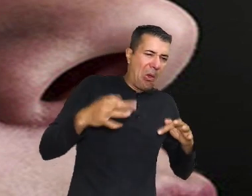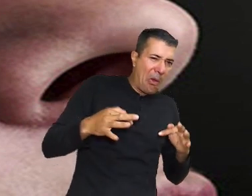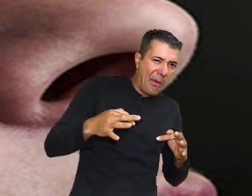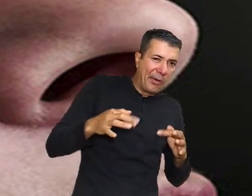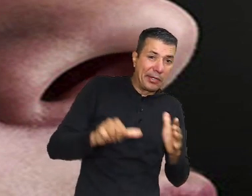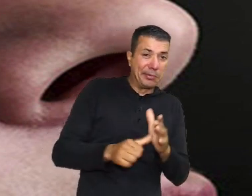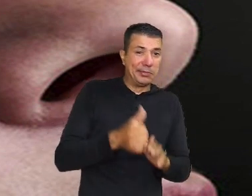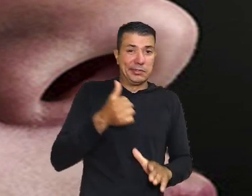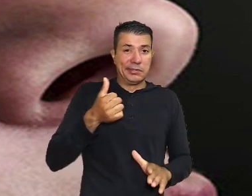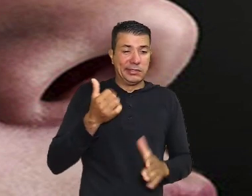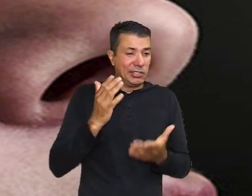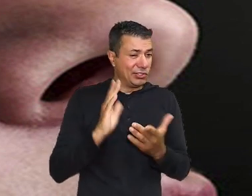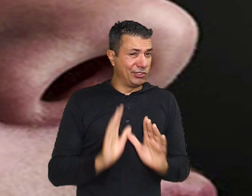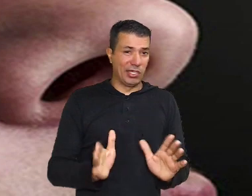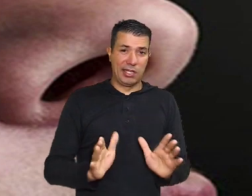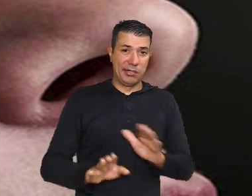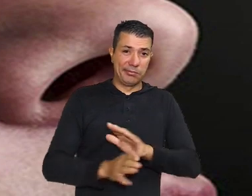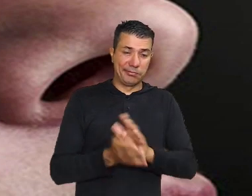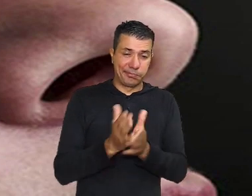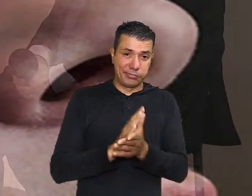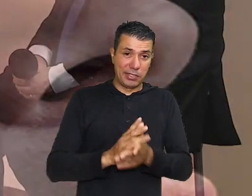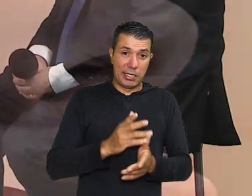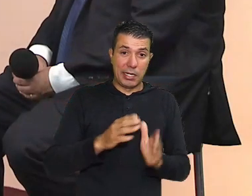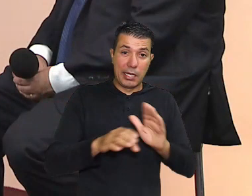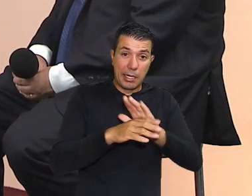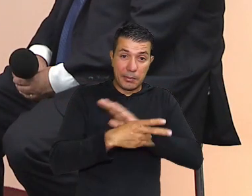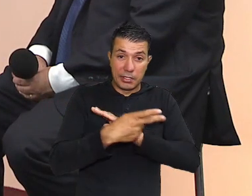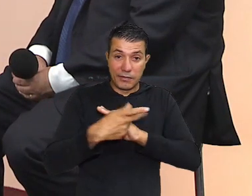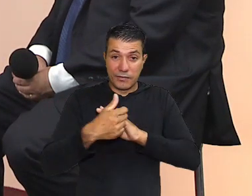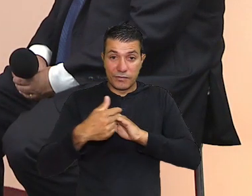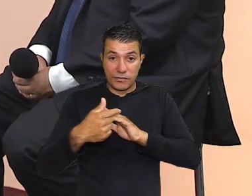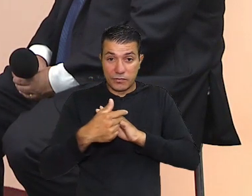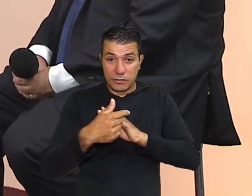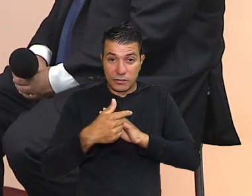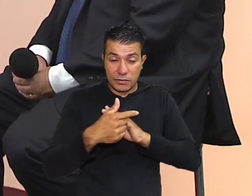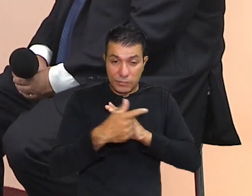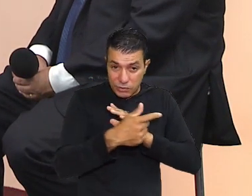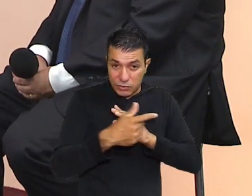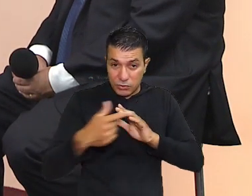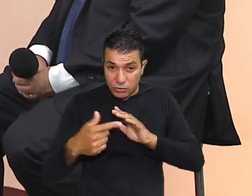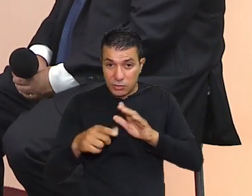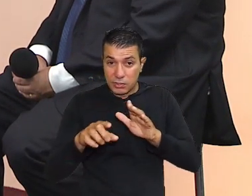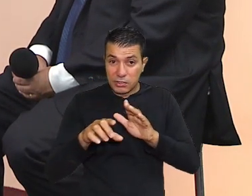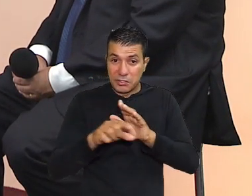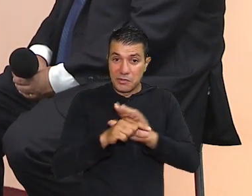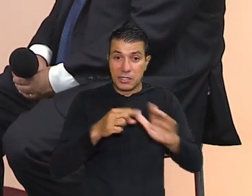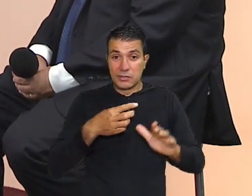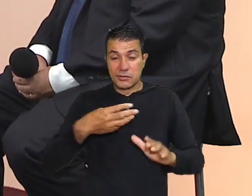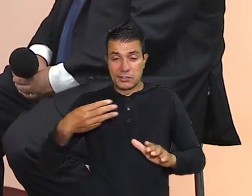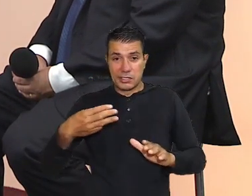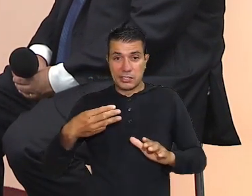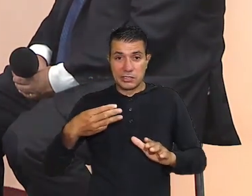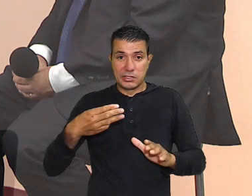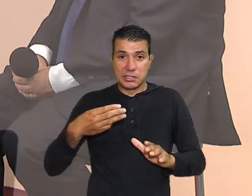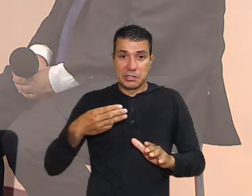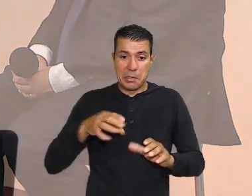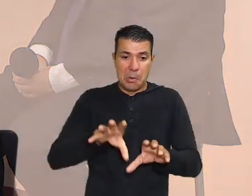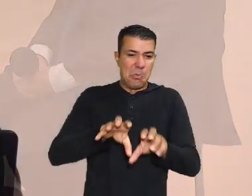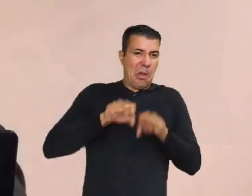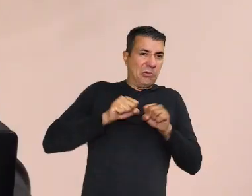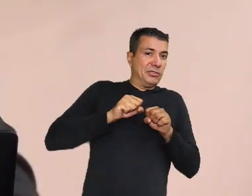primeiras coisas passaram. Apocalipse capítulo 22, no verso 3, diz assim: nunca mais haverá qualquer